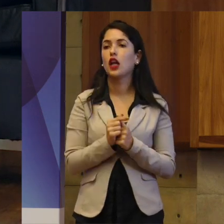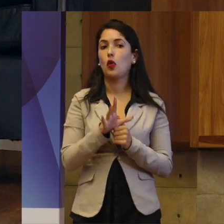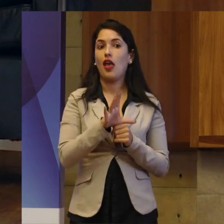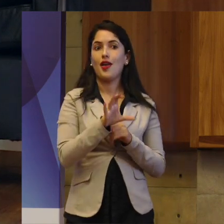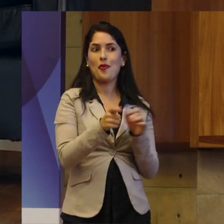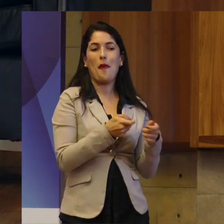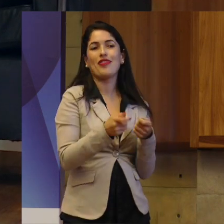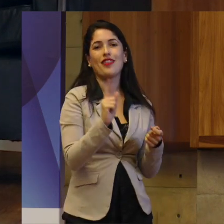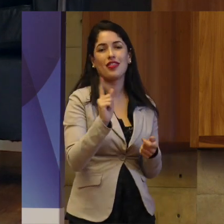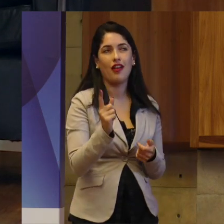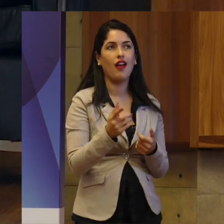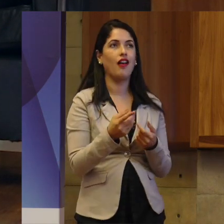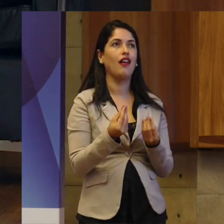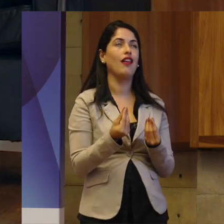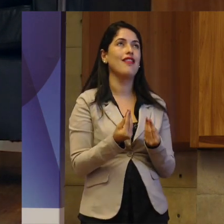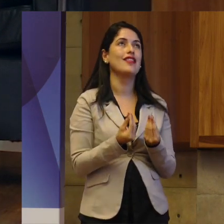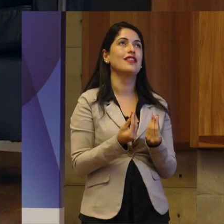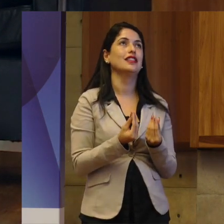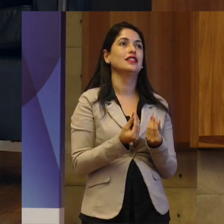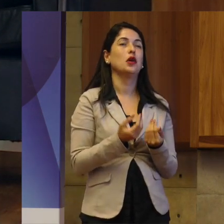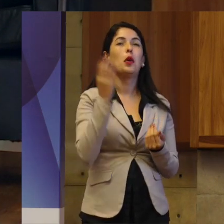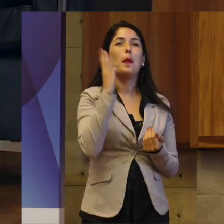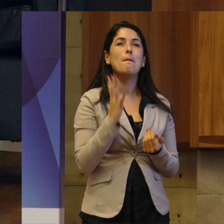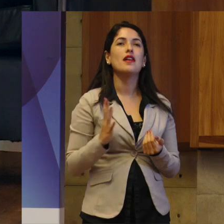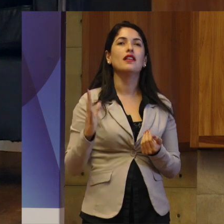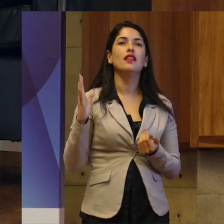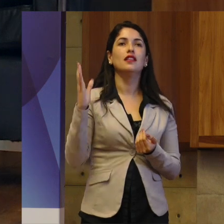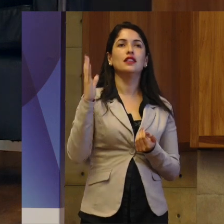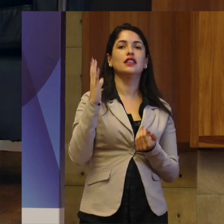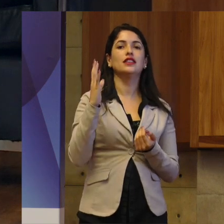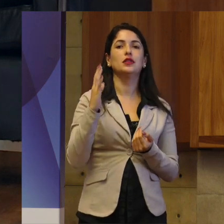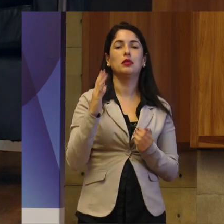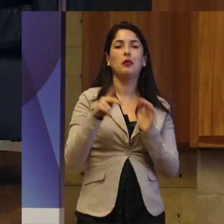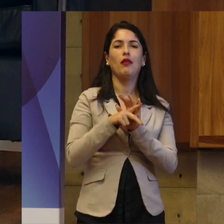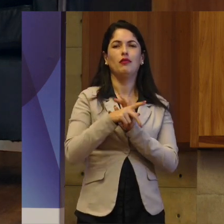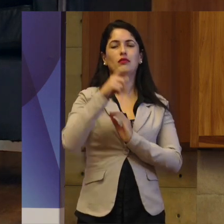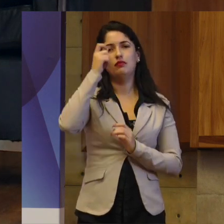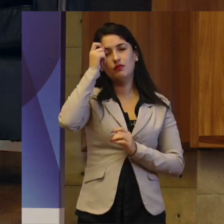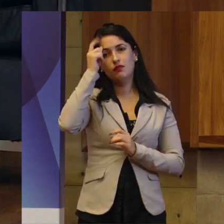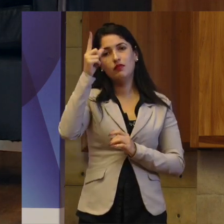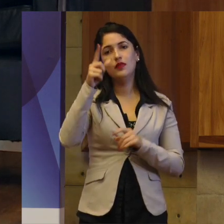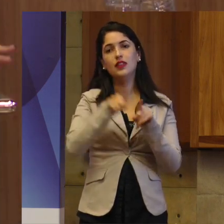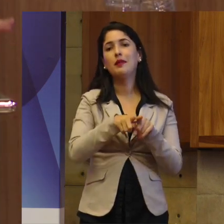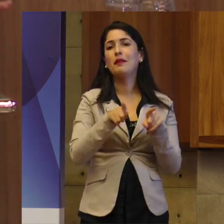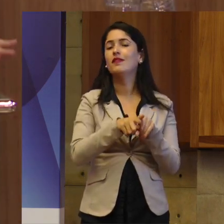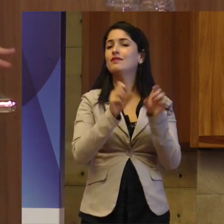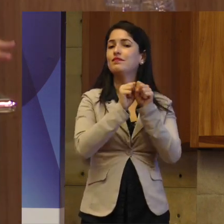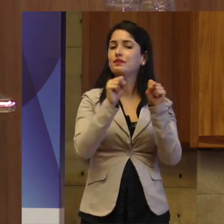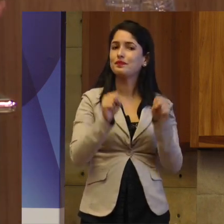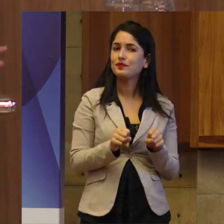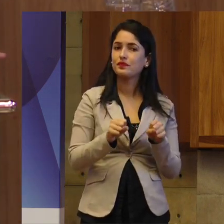ordenar, né, o Brasil, pelas suas características culturais e o sistema brasileiro de CTI